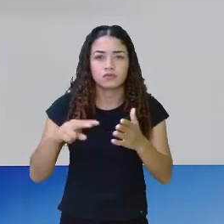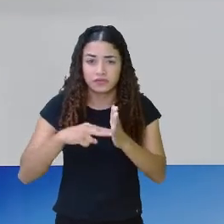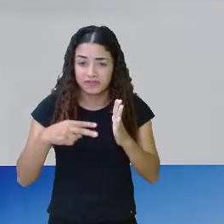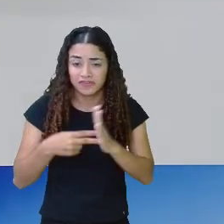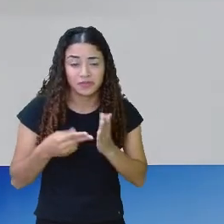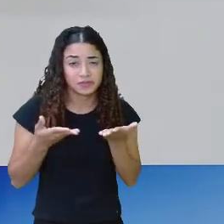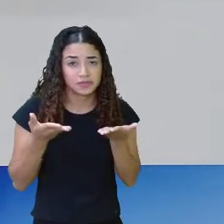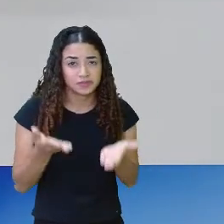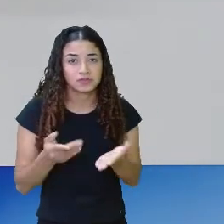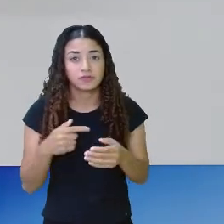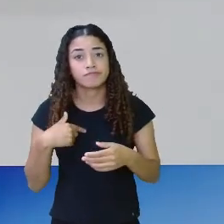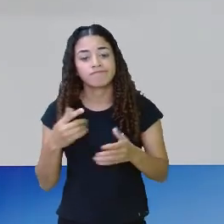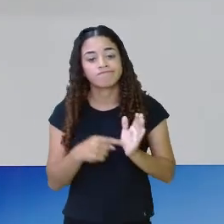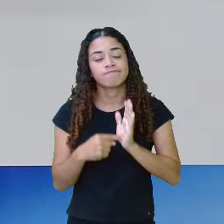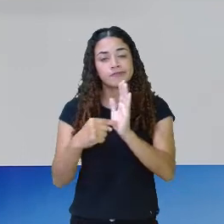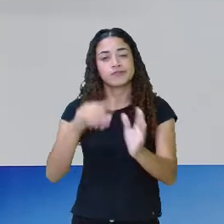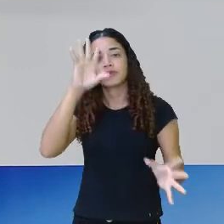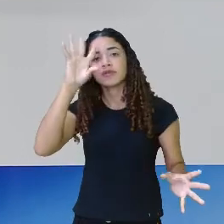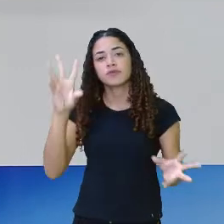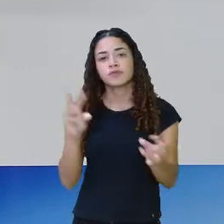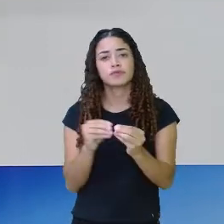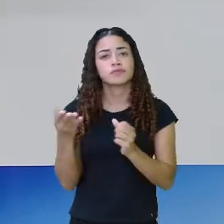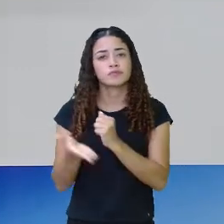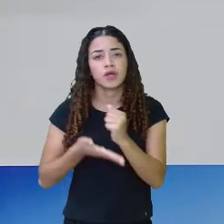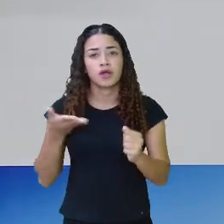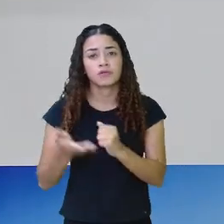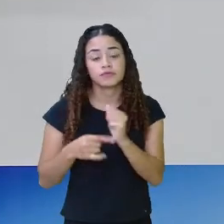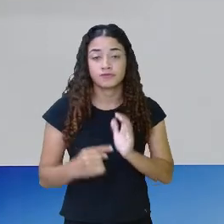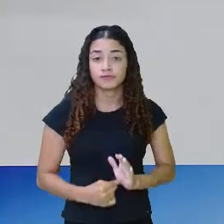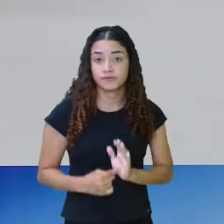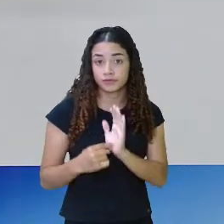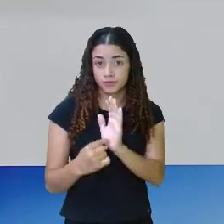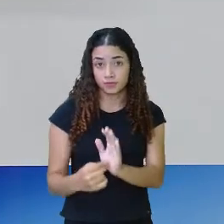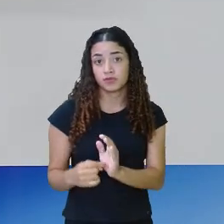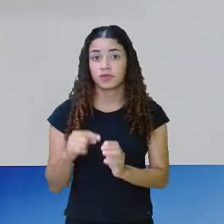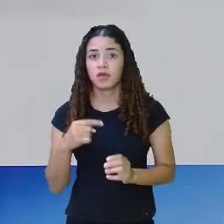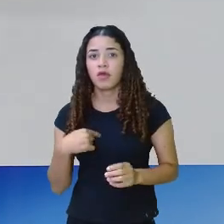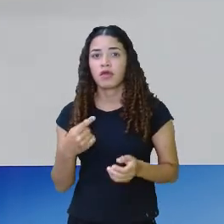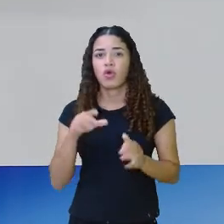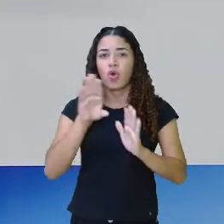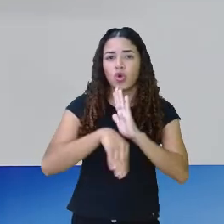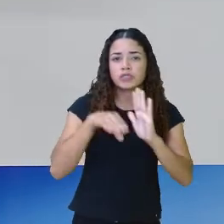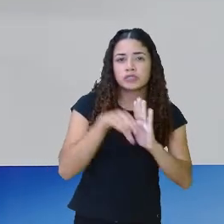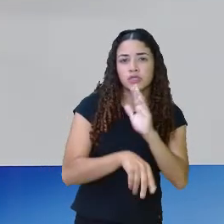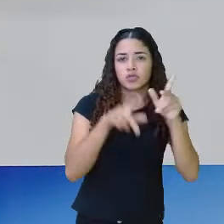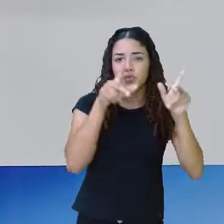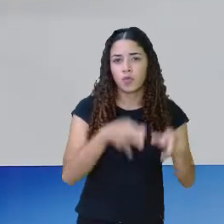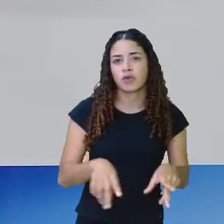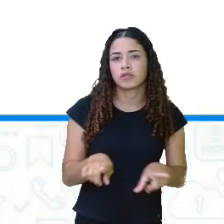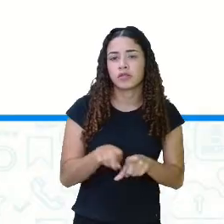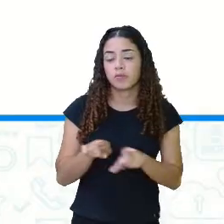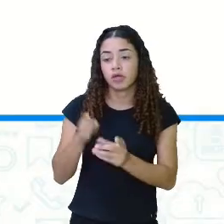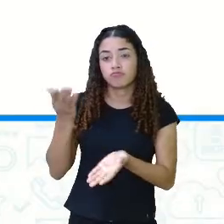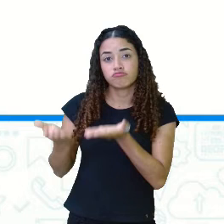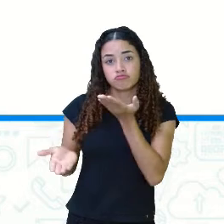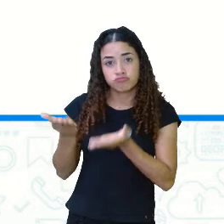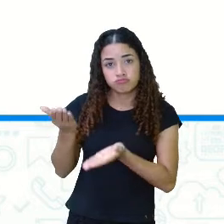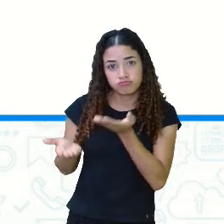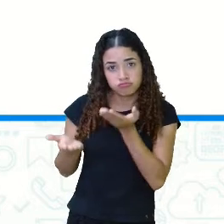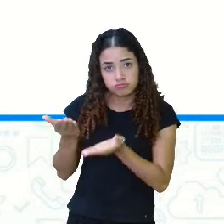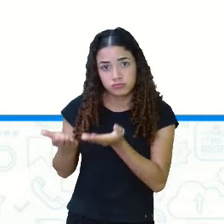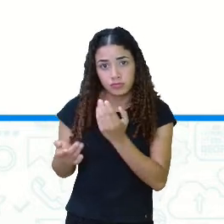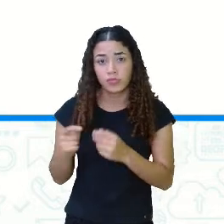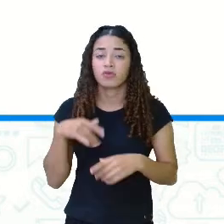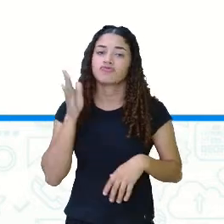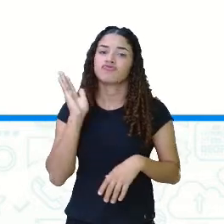resumo básico do que a gente vai apresentar hoje, que é o conceito de igualdade, a equivalência entre elementos, que eu